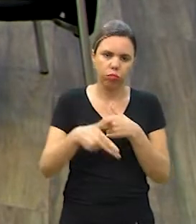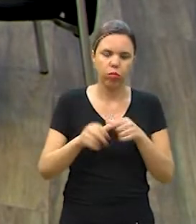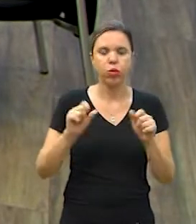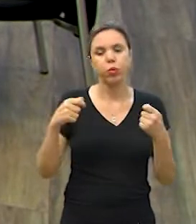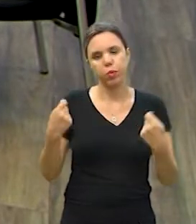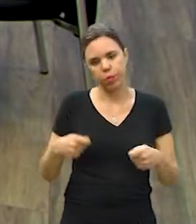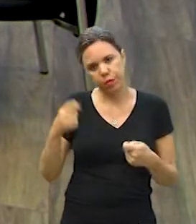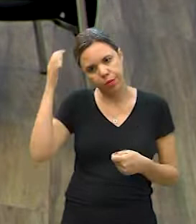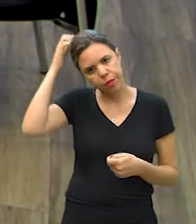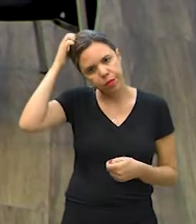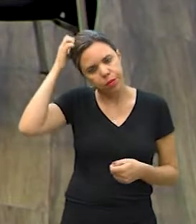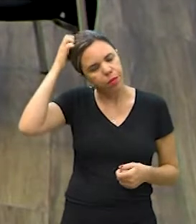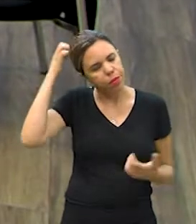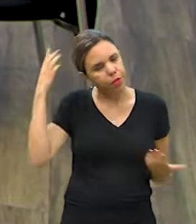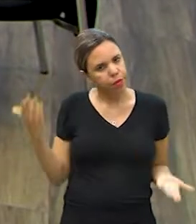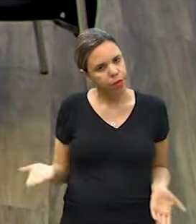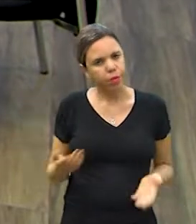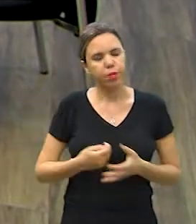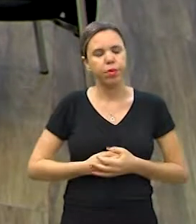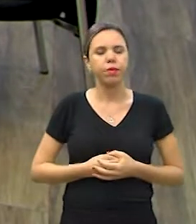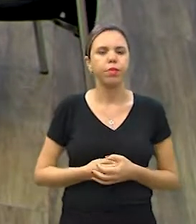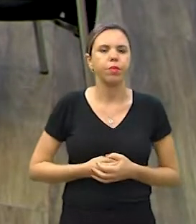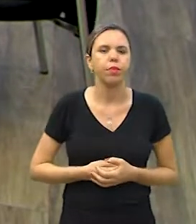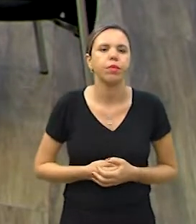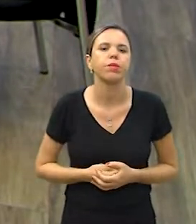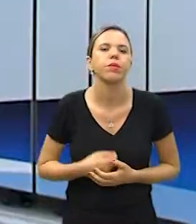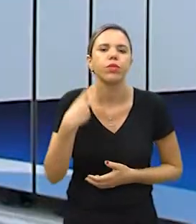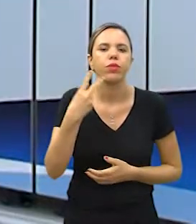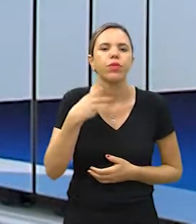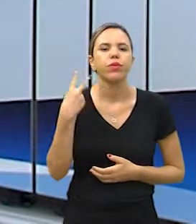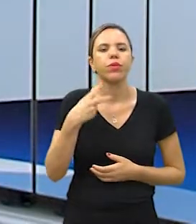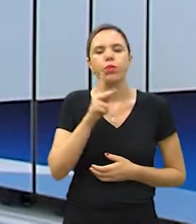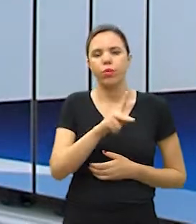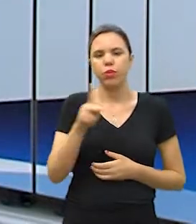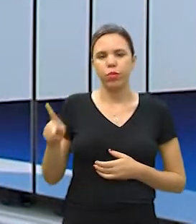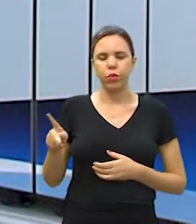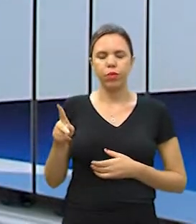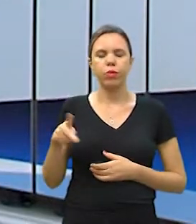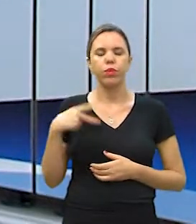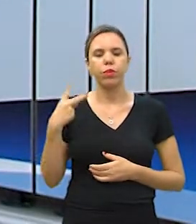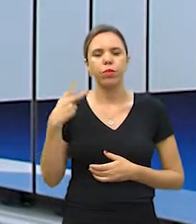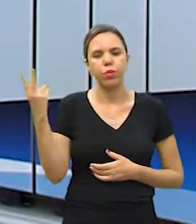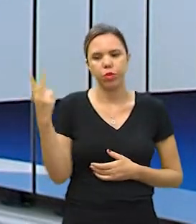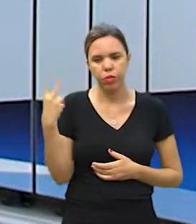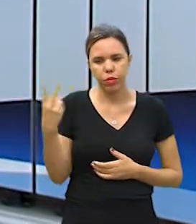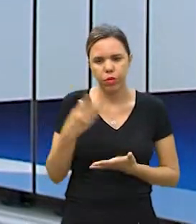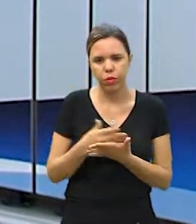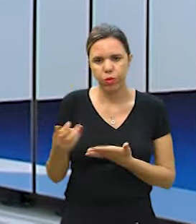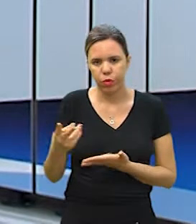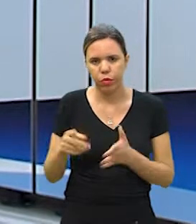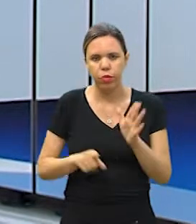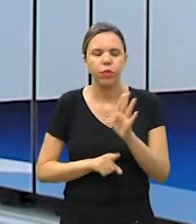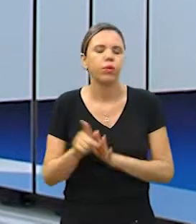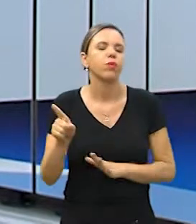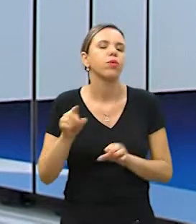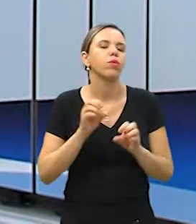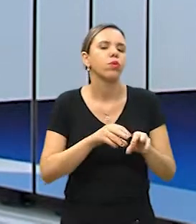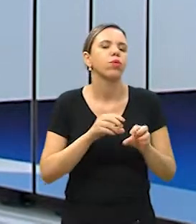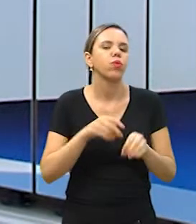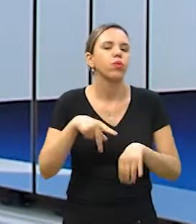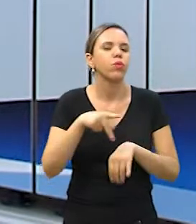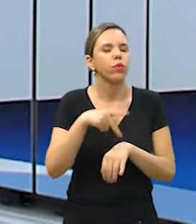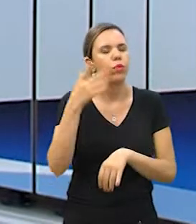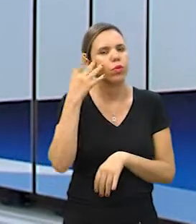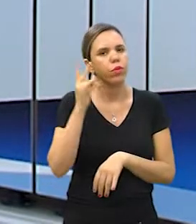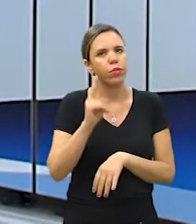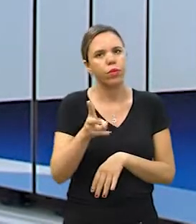farei as interrupções apenas quando o necessário. Vereadora e professora Débora Palermo, começo com você. O ensino